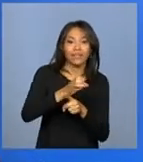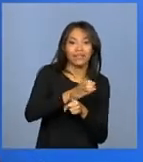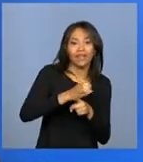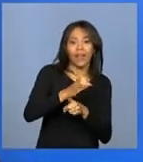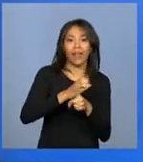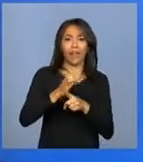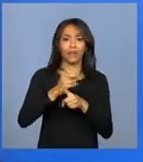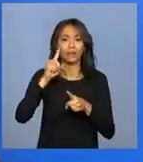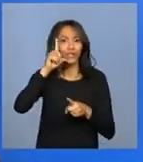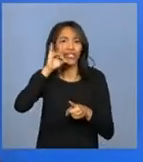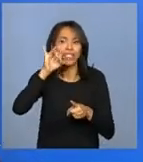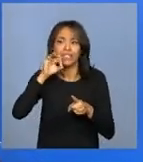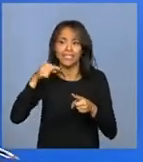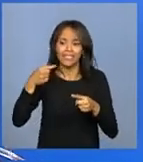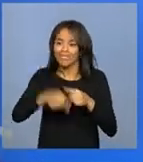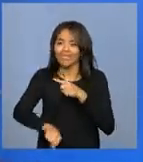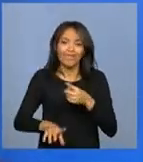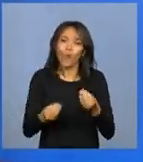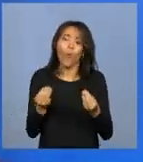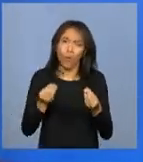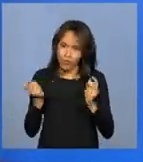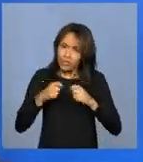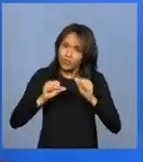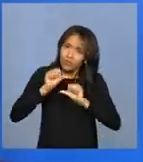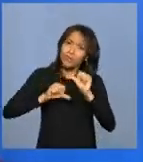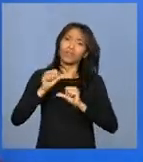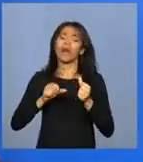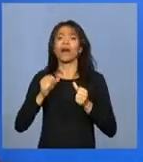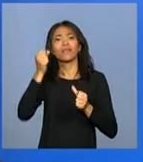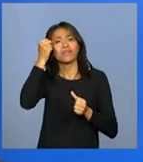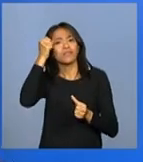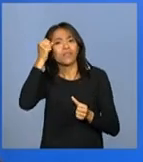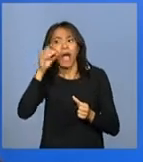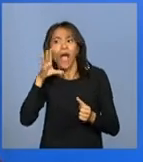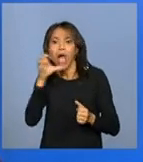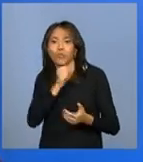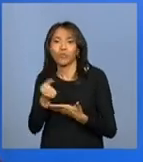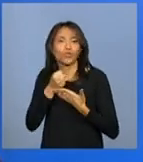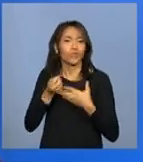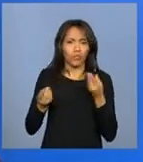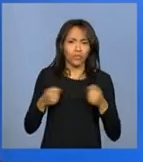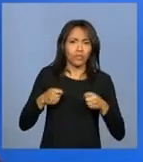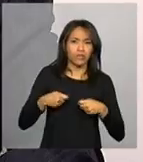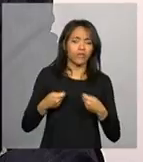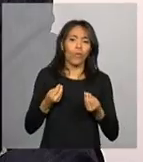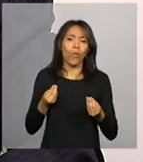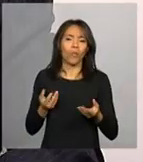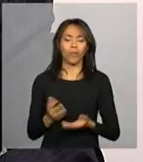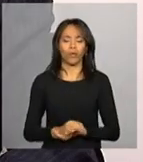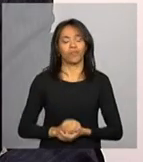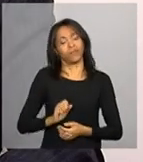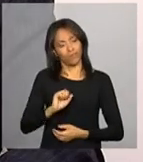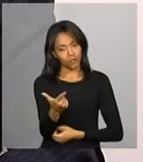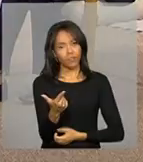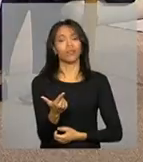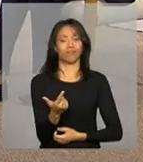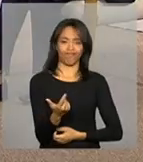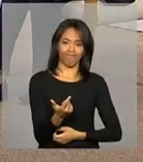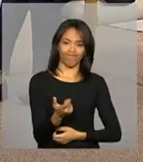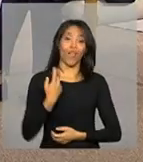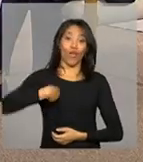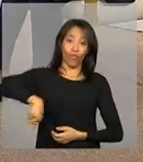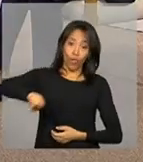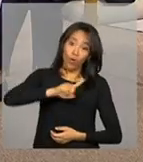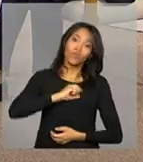como conversar com o ministério existe Como tocar essa ideia como ter uma ajuda rápida para isso claro é